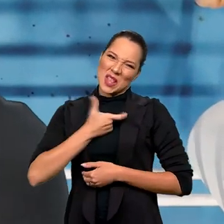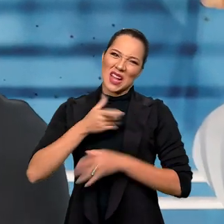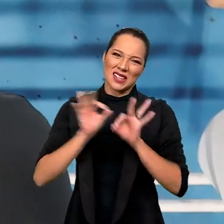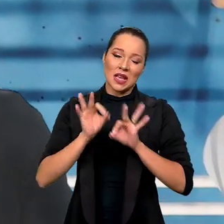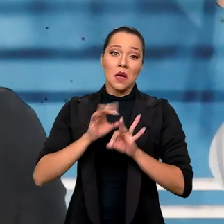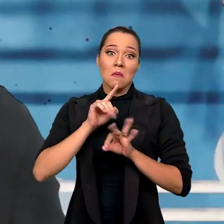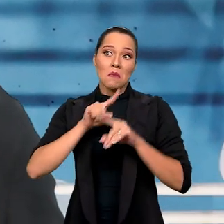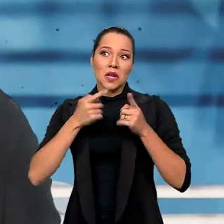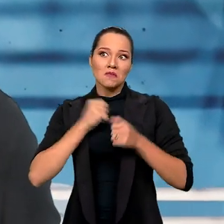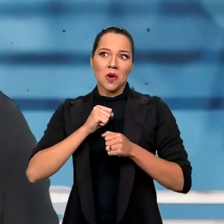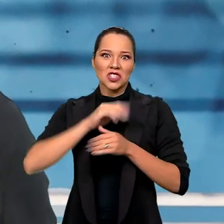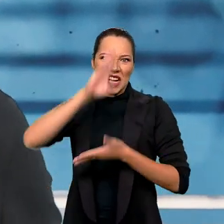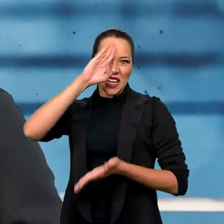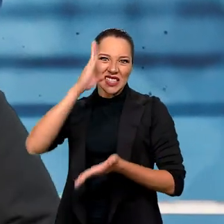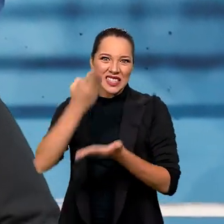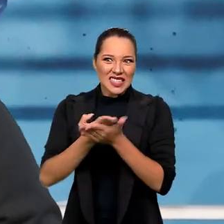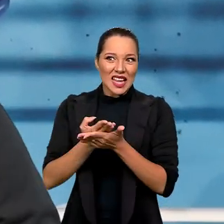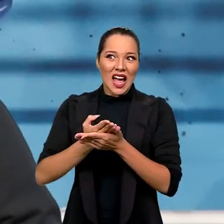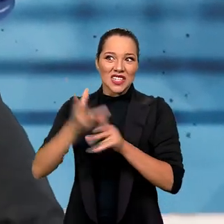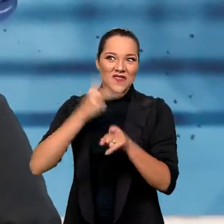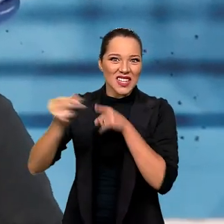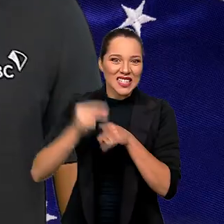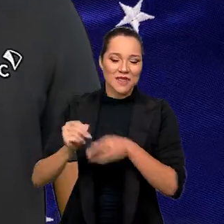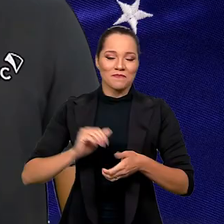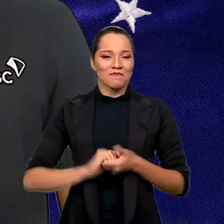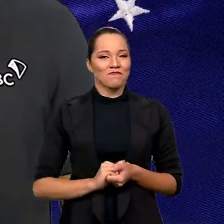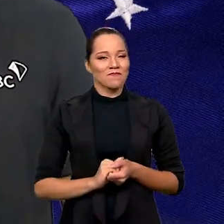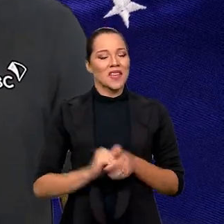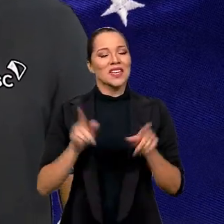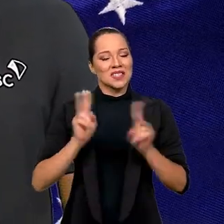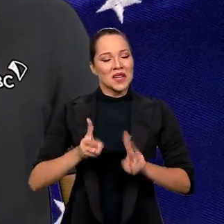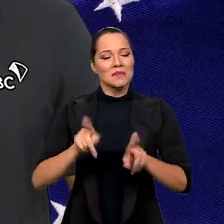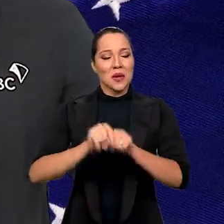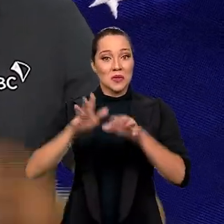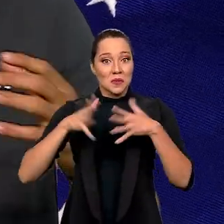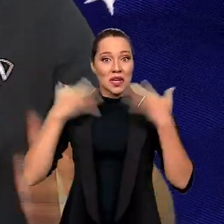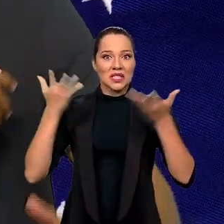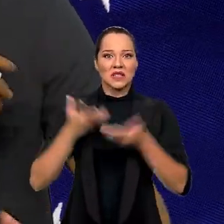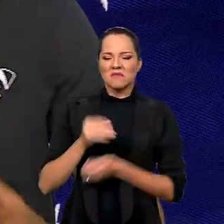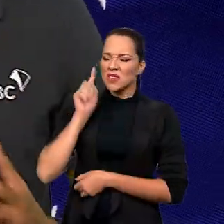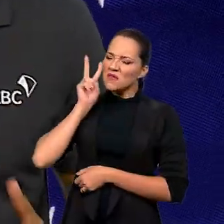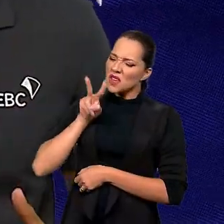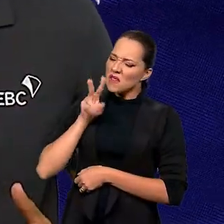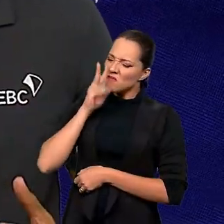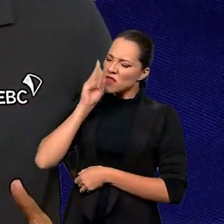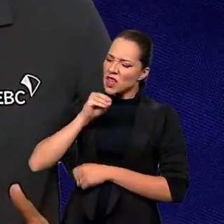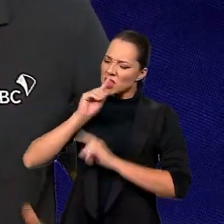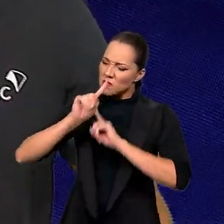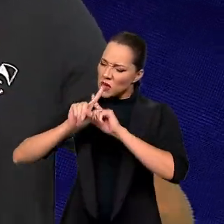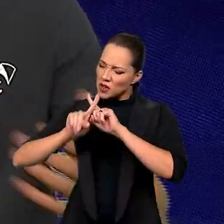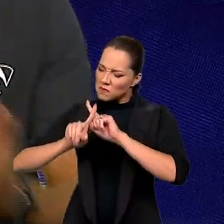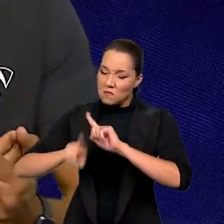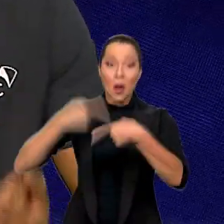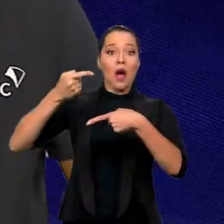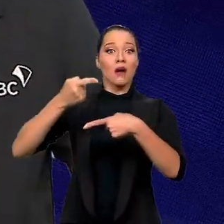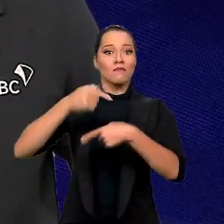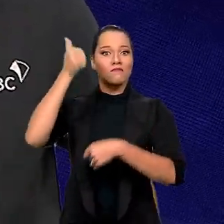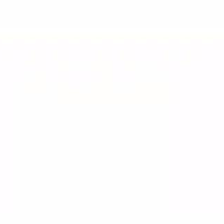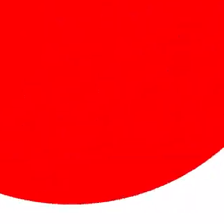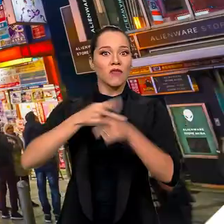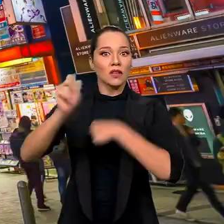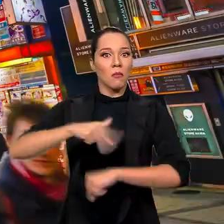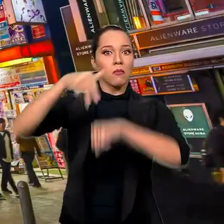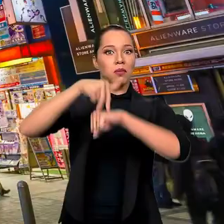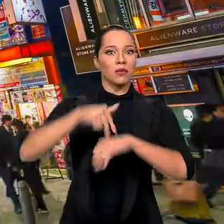ganha medalha, mas a gente pode exercitar também o otimismo, né? E sempre rola uma surpresinha, né? Aquele brasileiro que ninguém espera nada e vai lá...